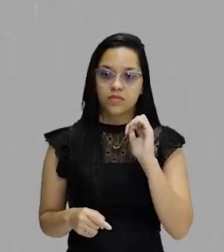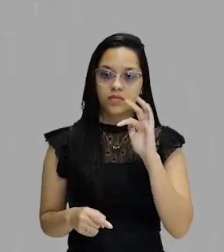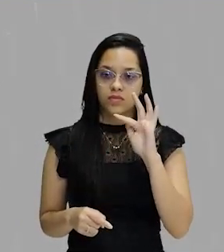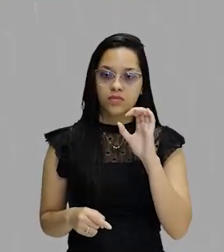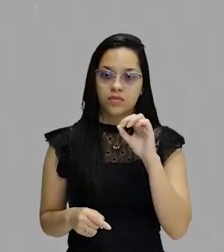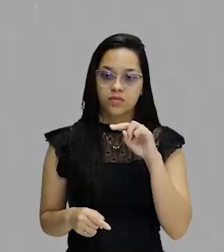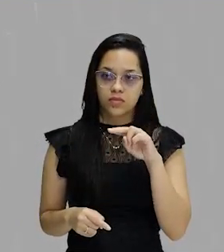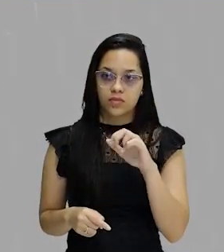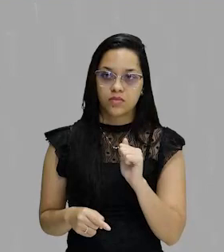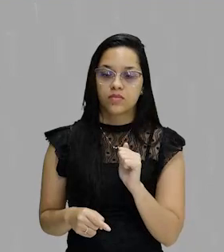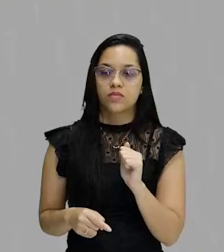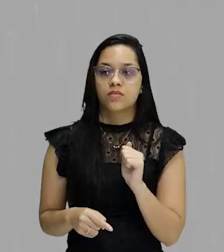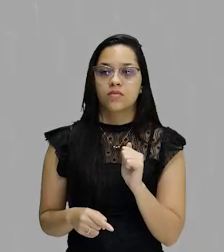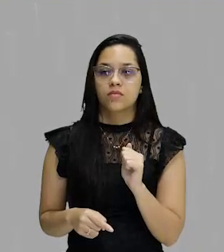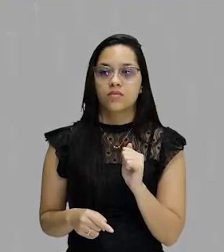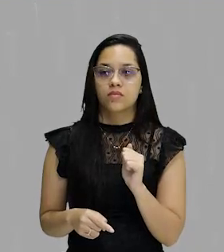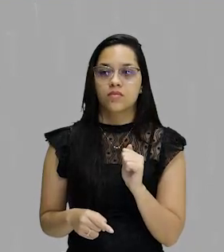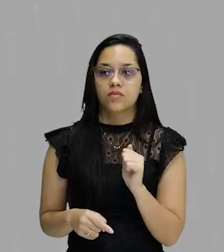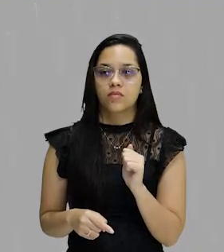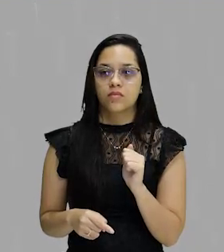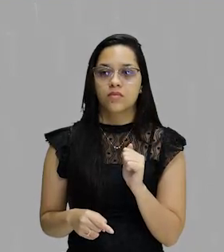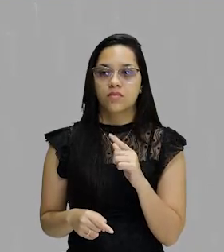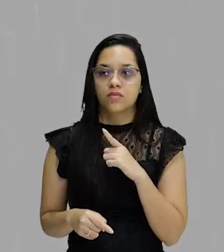cafona, né?